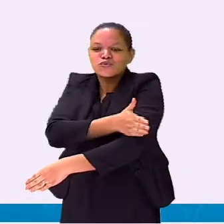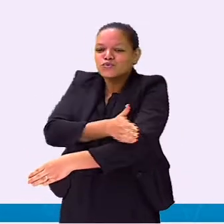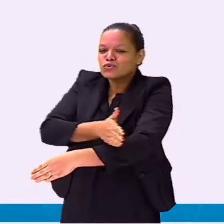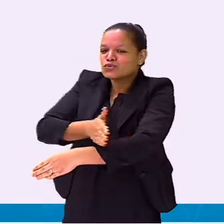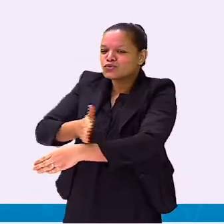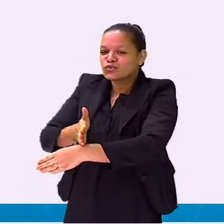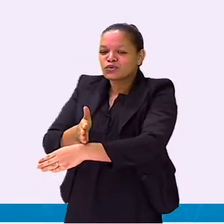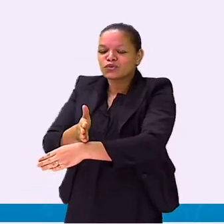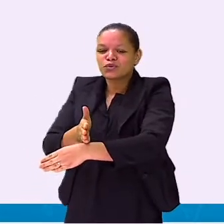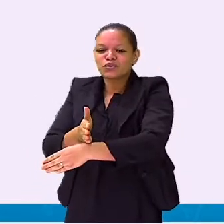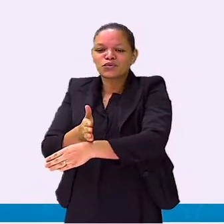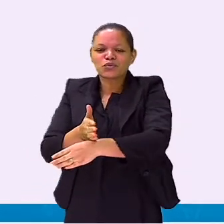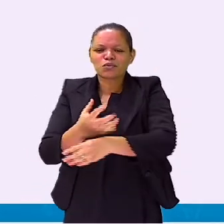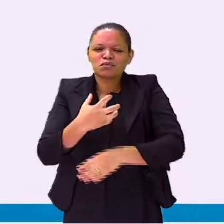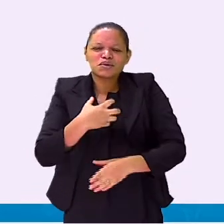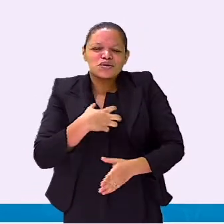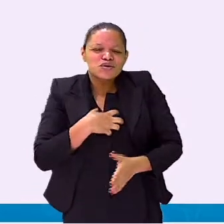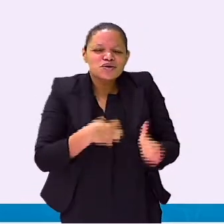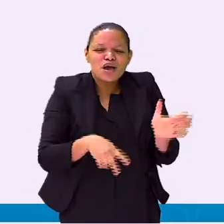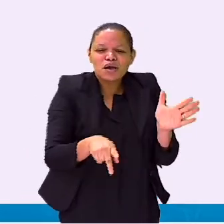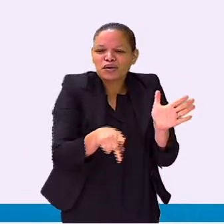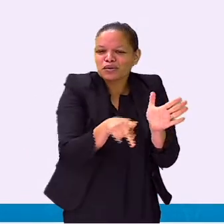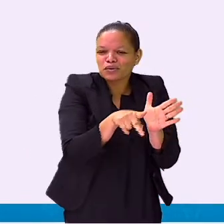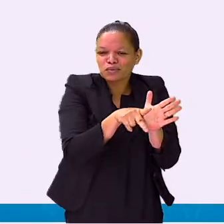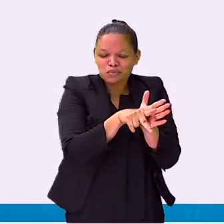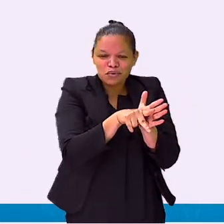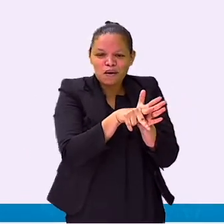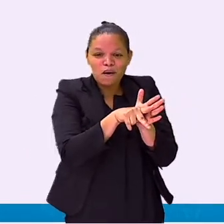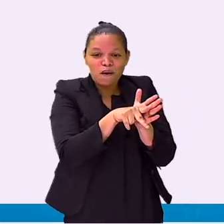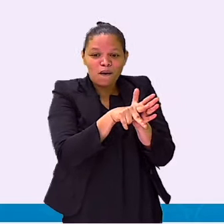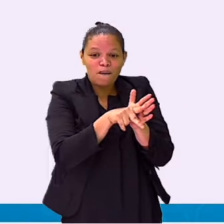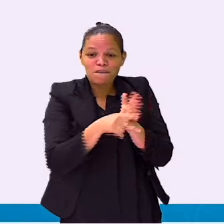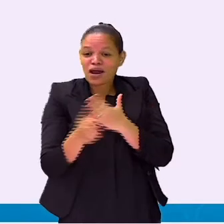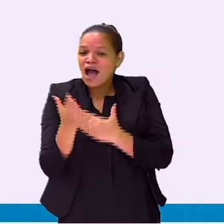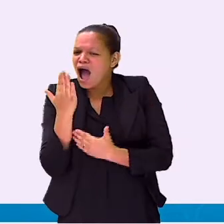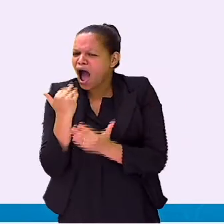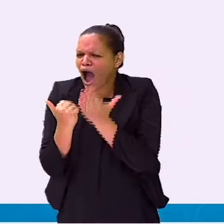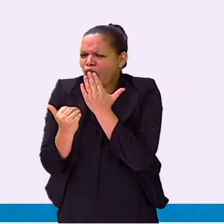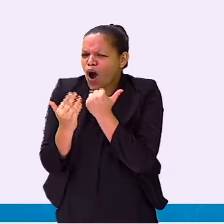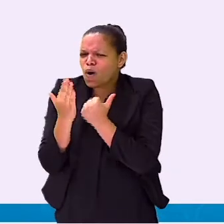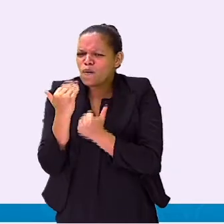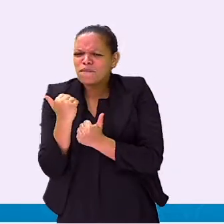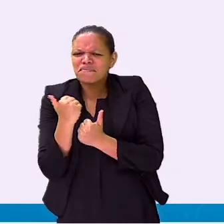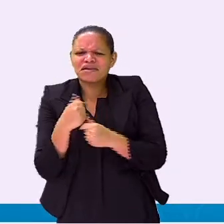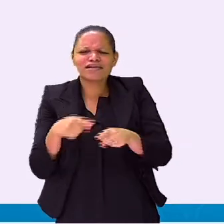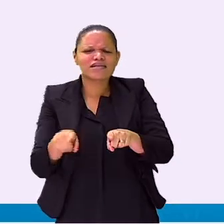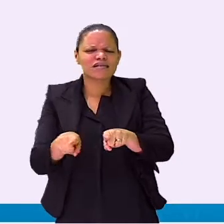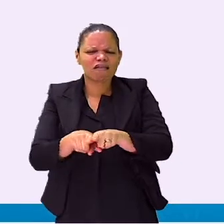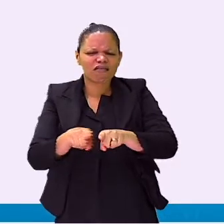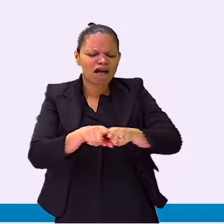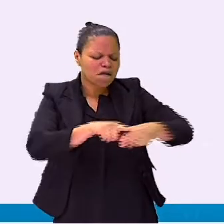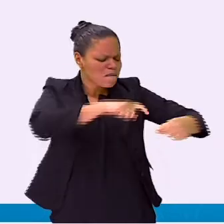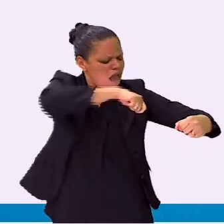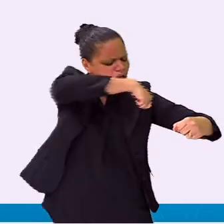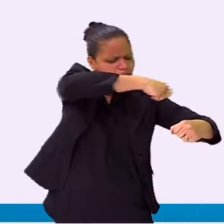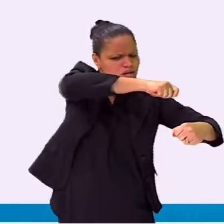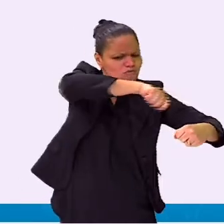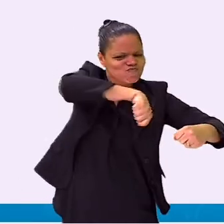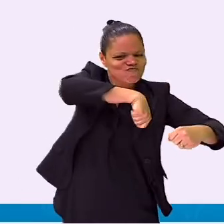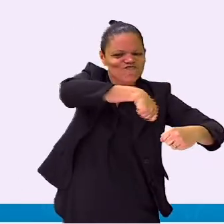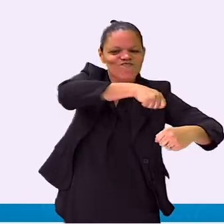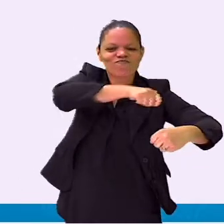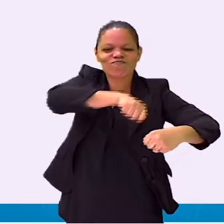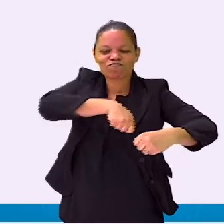produzem os costumes mineiros, os mais diversos ingredientes se misturam sem nunca